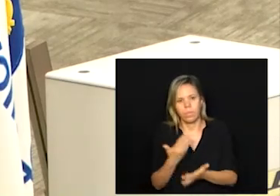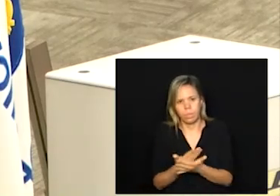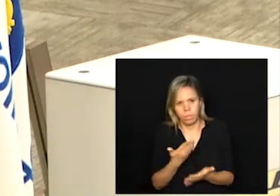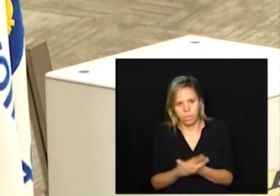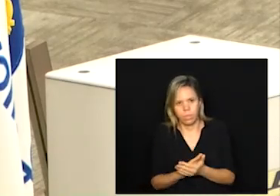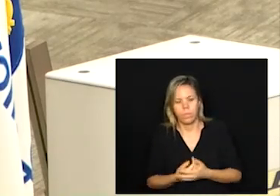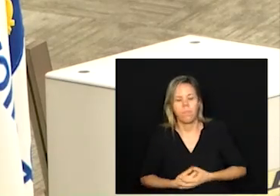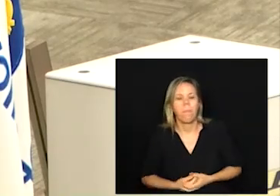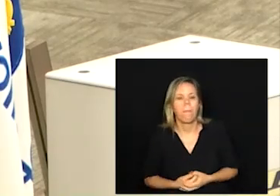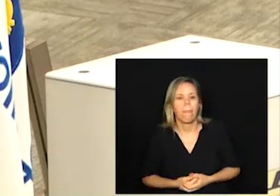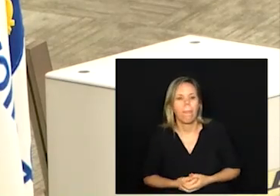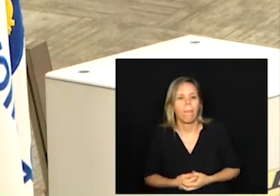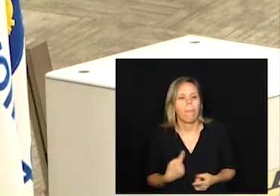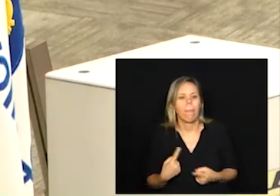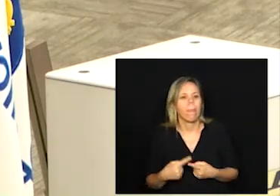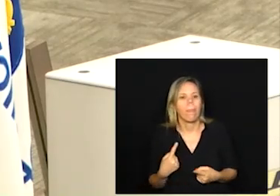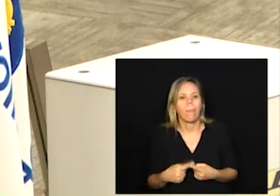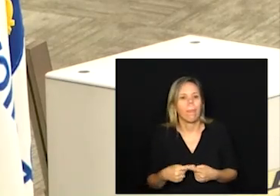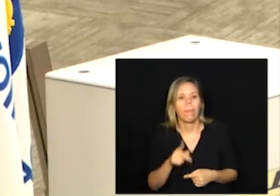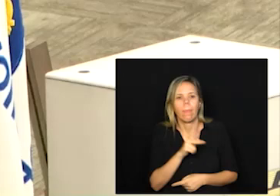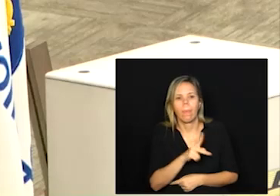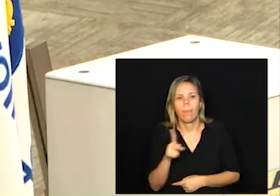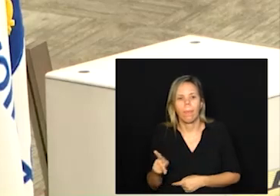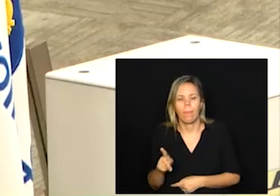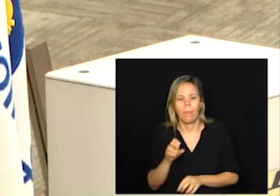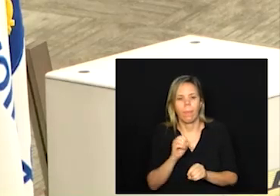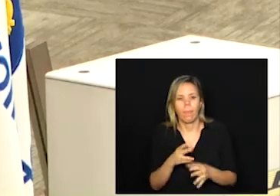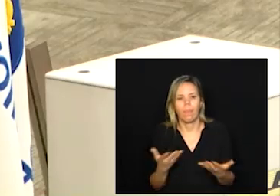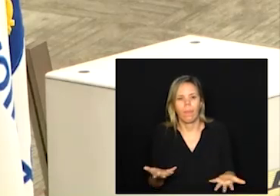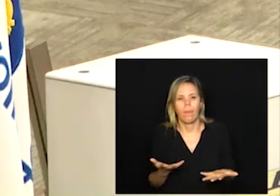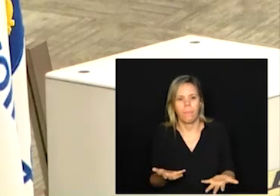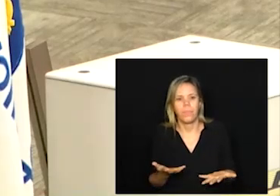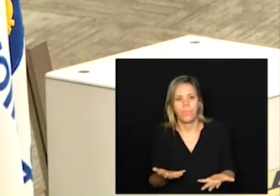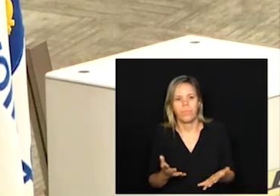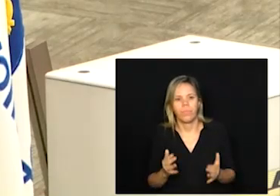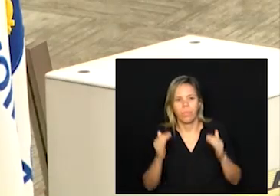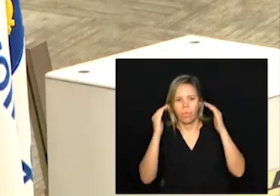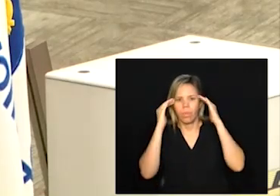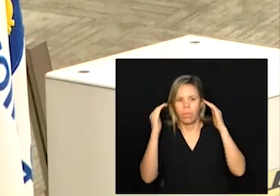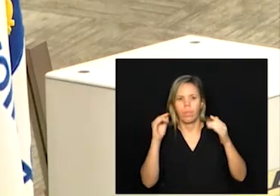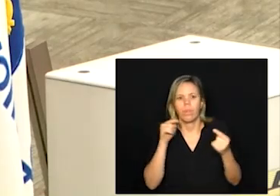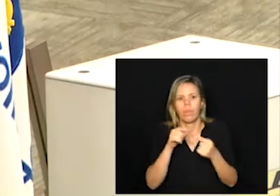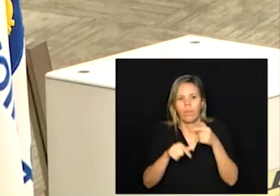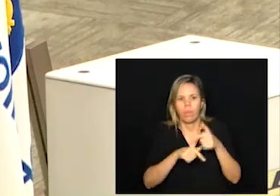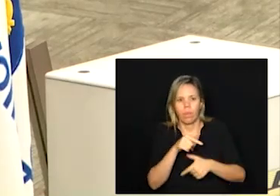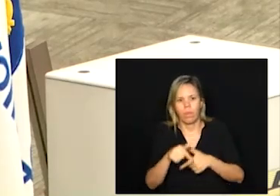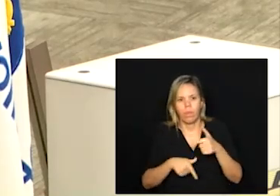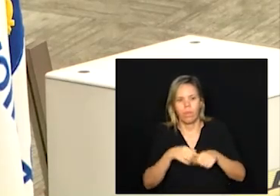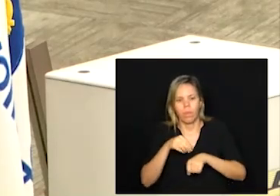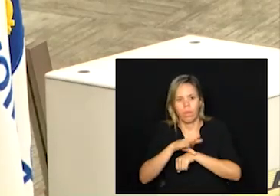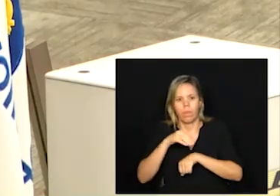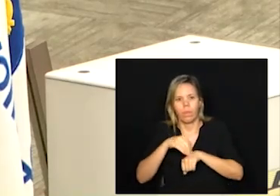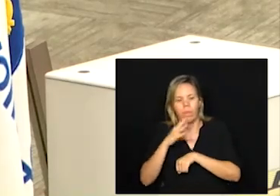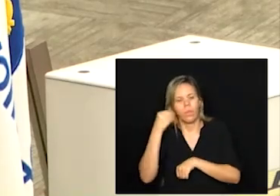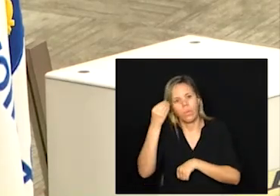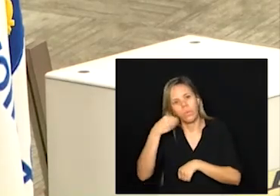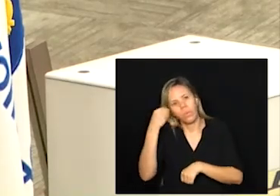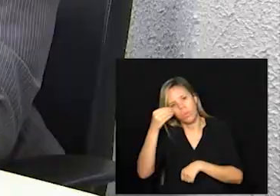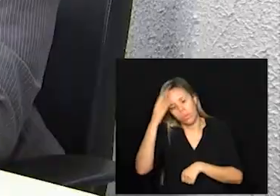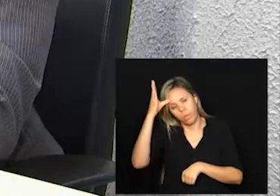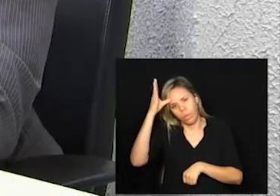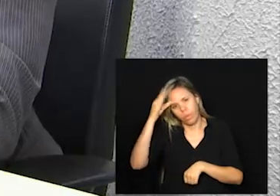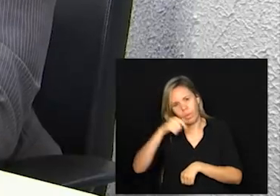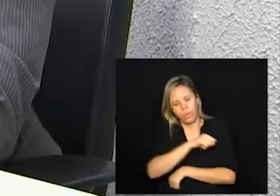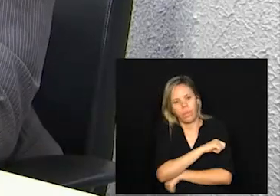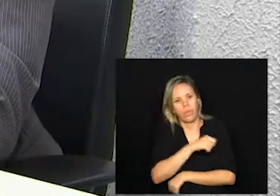aulas, porque o que o professor, o educador quer é cumprir a sua missão. né, transferir conhecimento para os